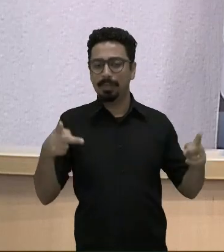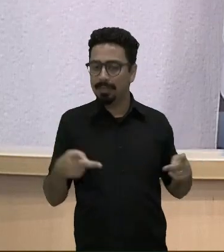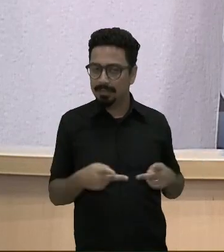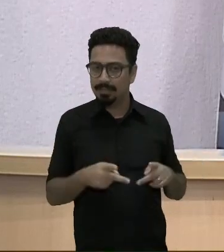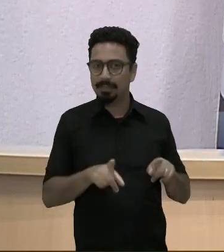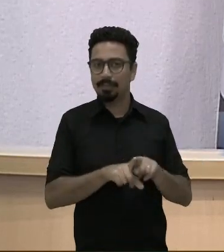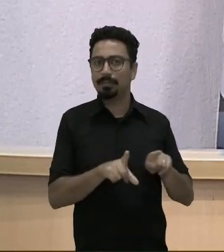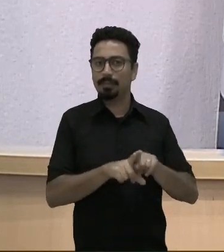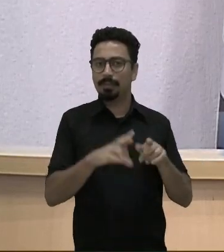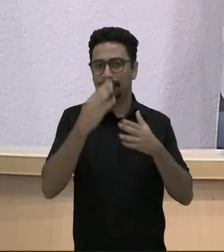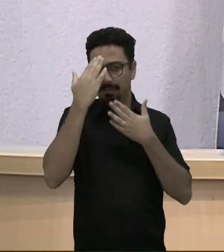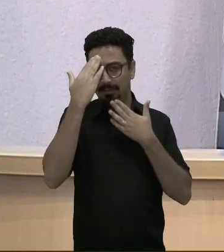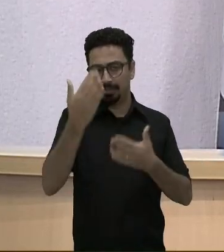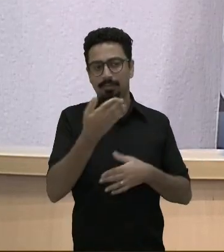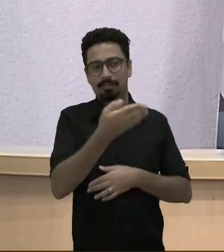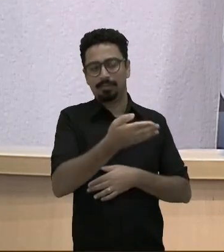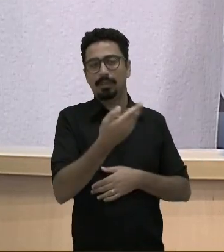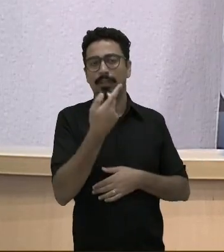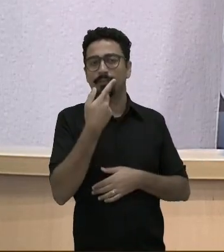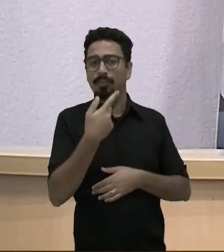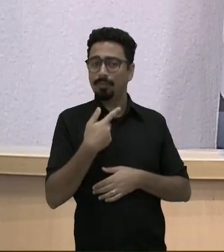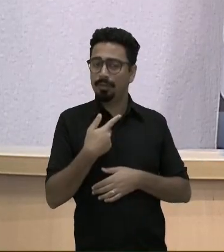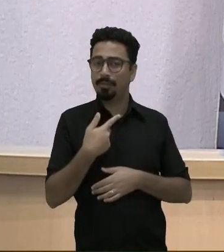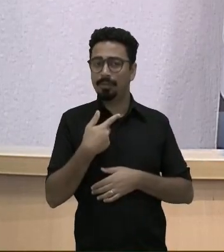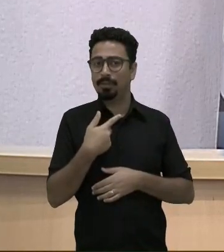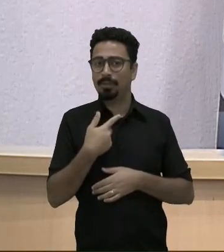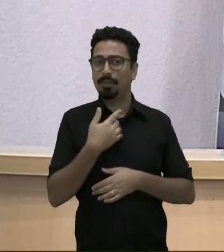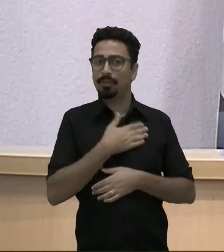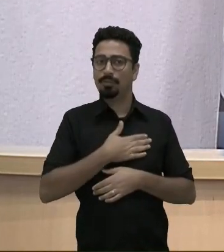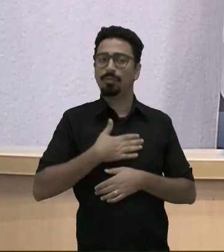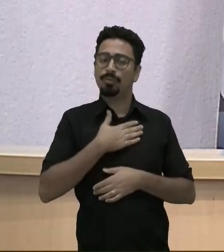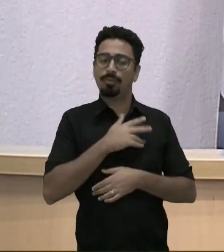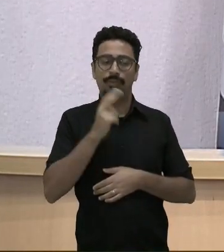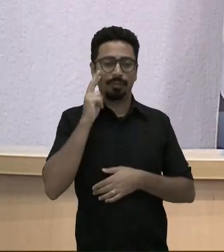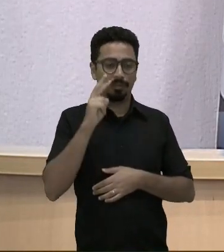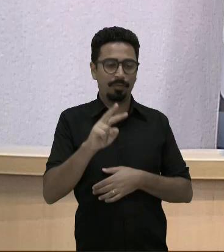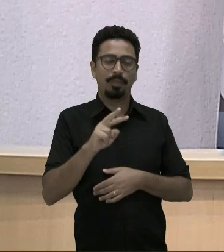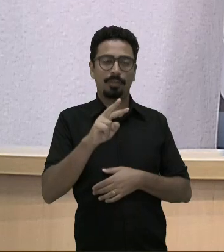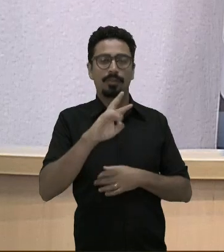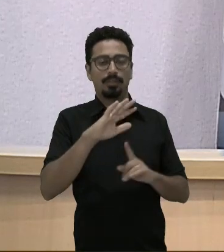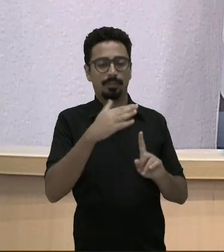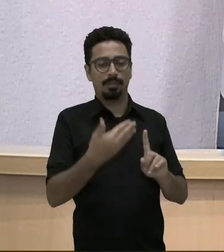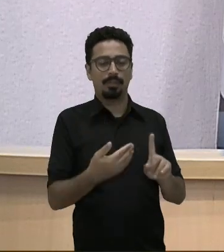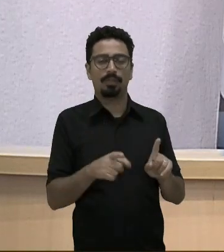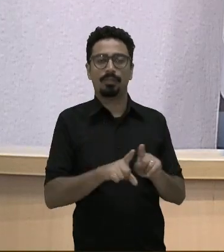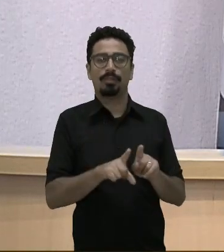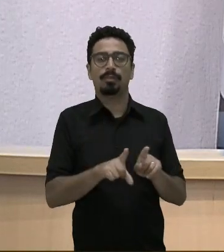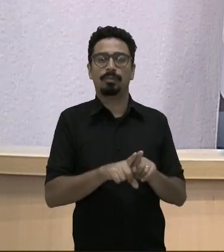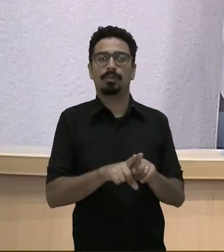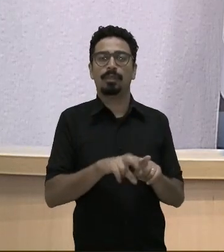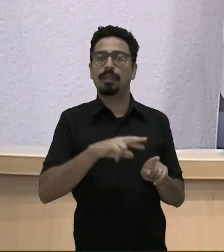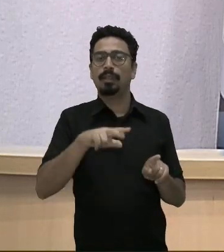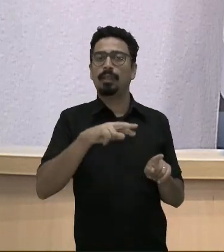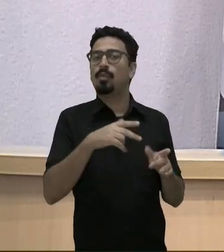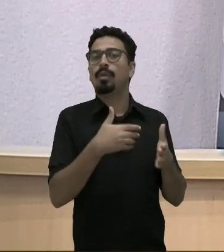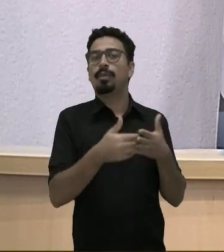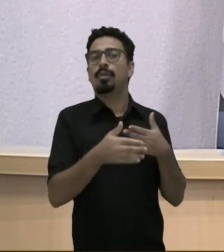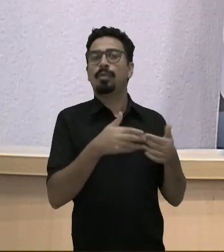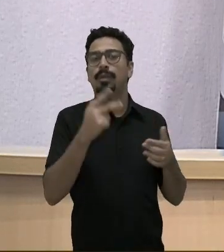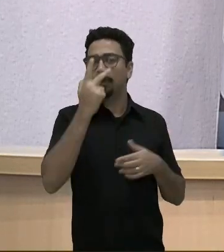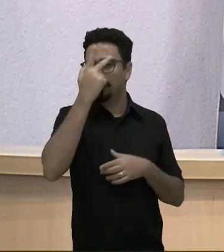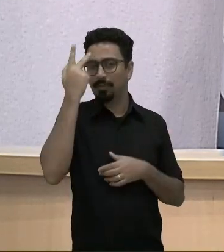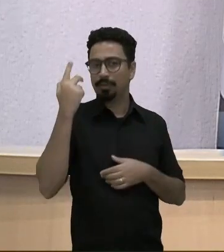agradecer também ele. Ele que falou para mim que ele ficou contente de ver a homenagem. Pessoal, isso aí não é para qualquer pessoa. São